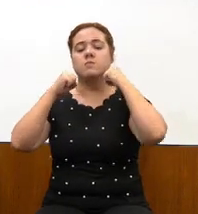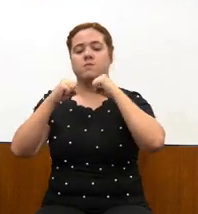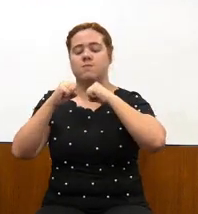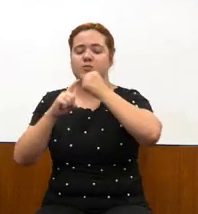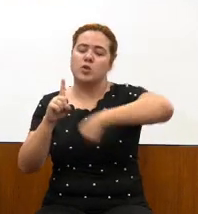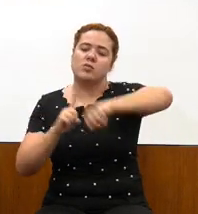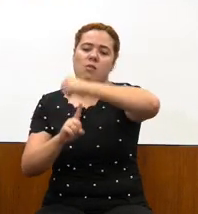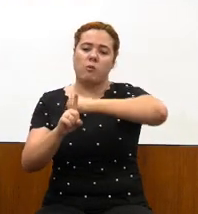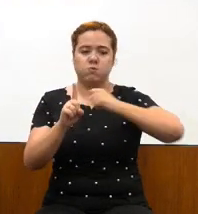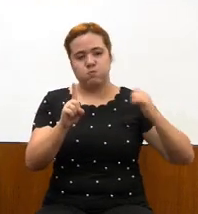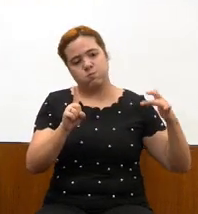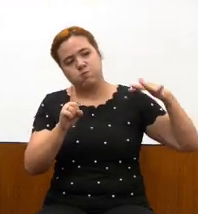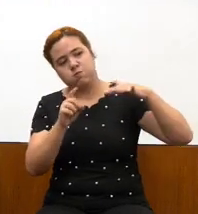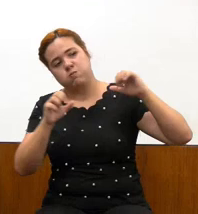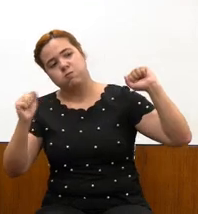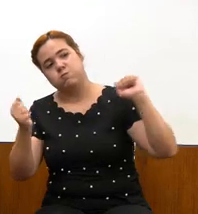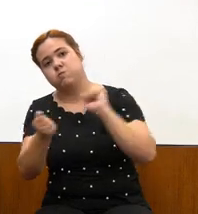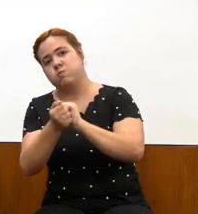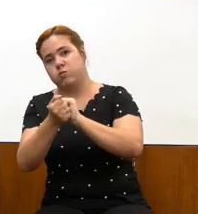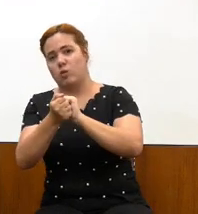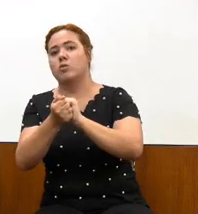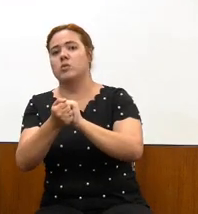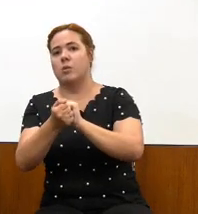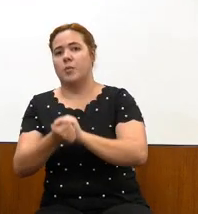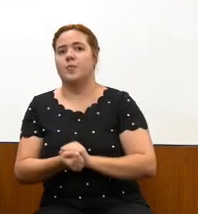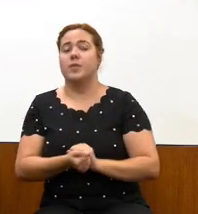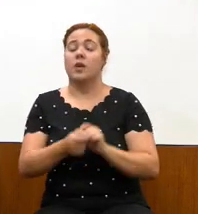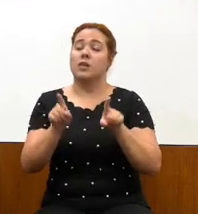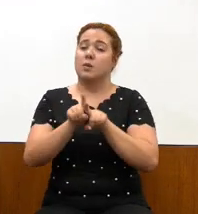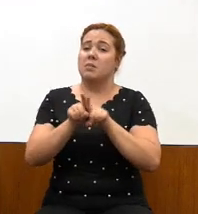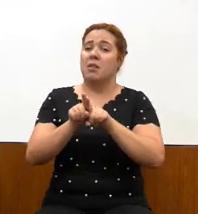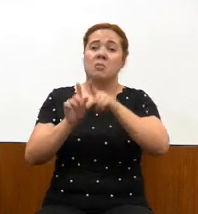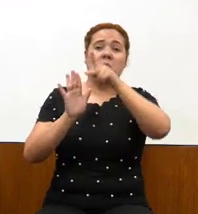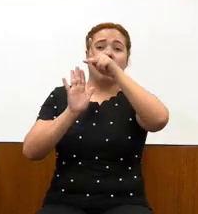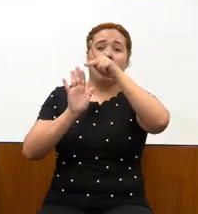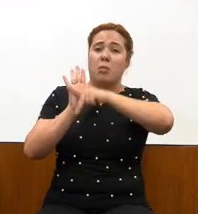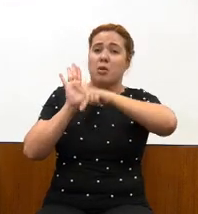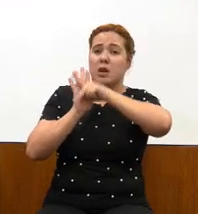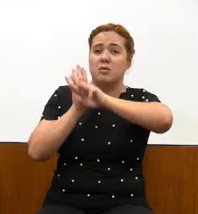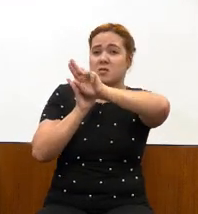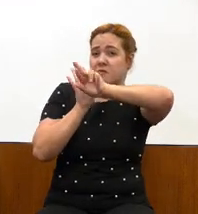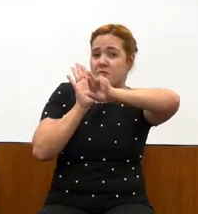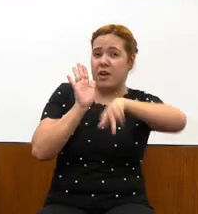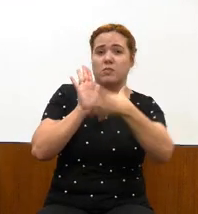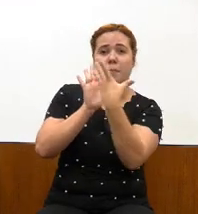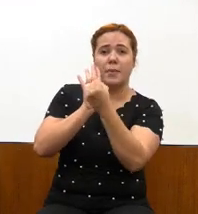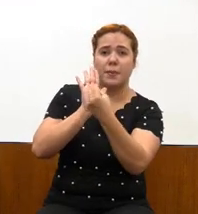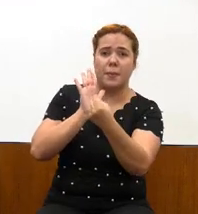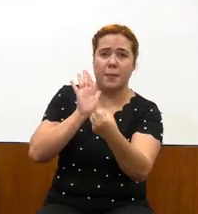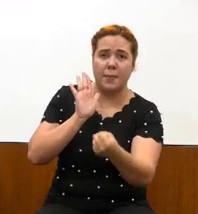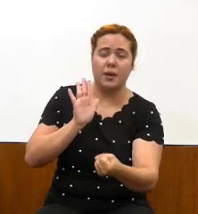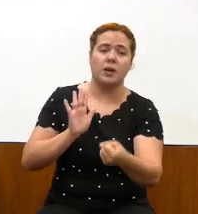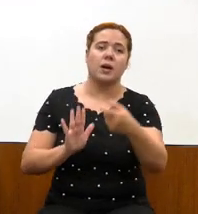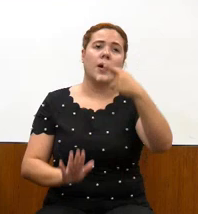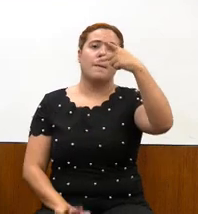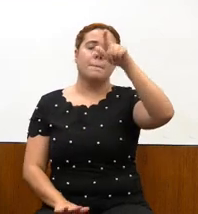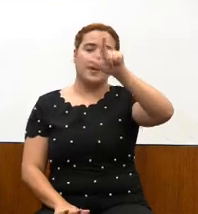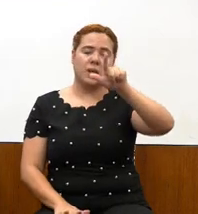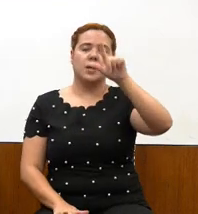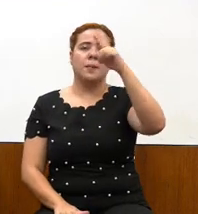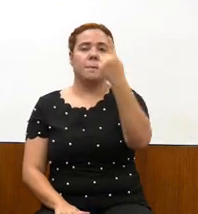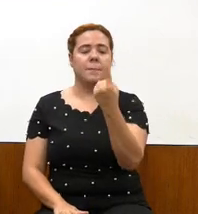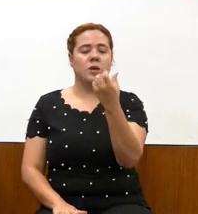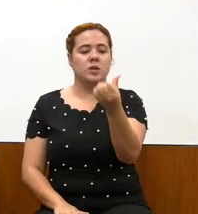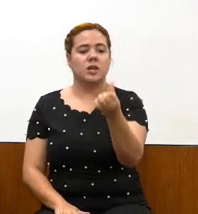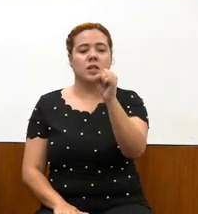especial, pois protocolamos e aprovamos vários projetos, mas quero destacar o PL 1693